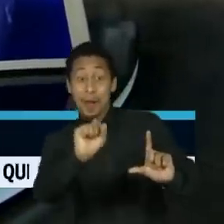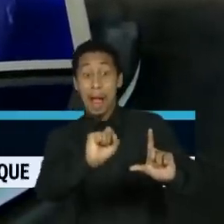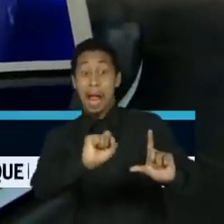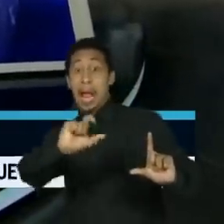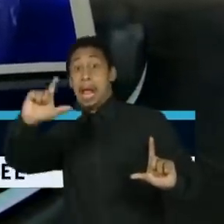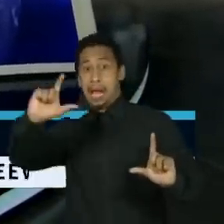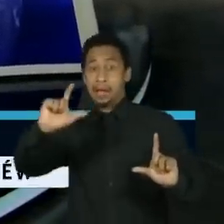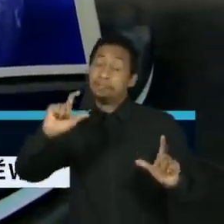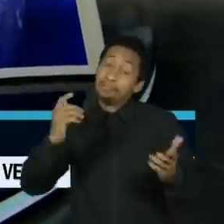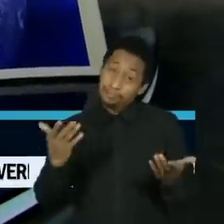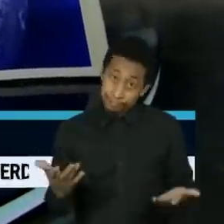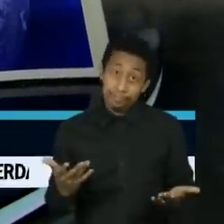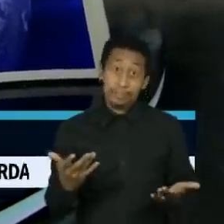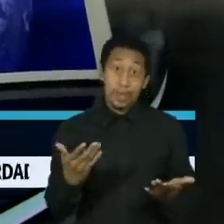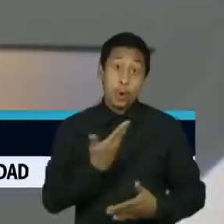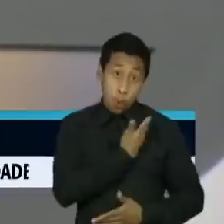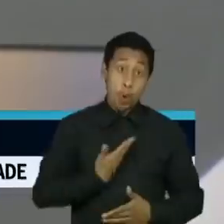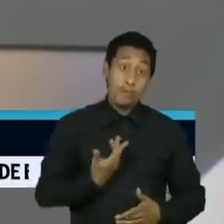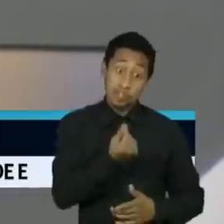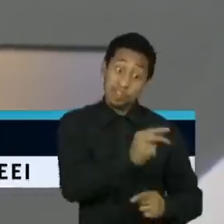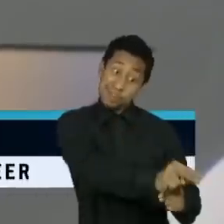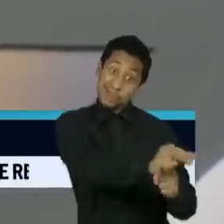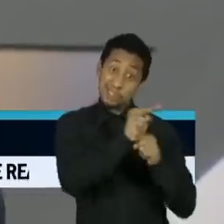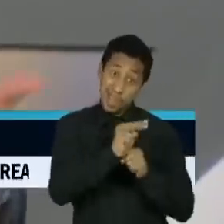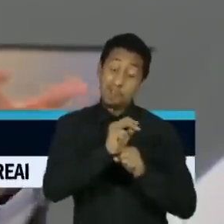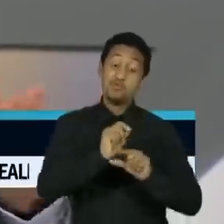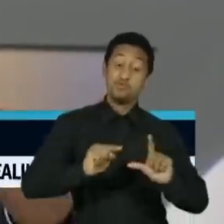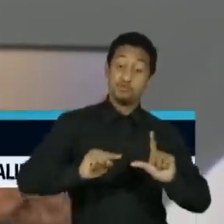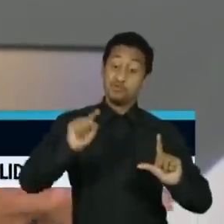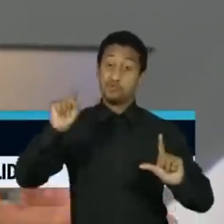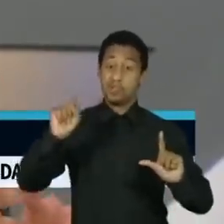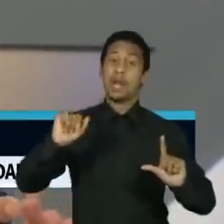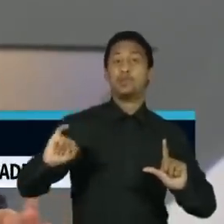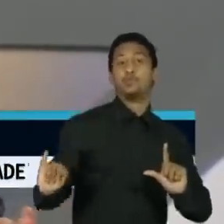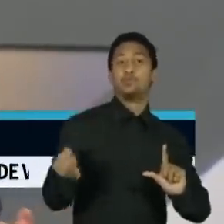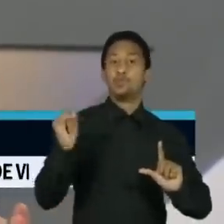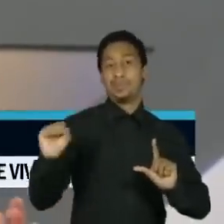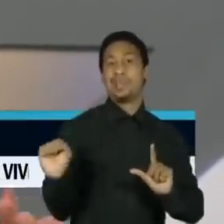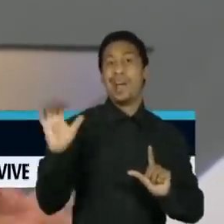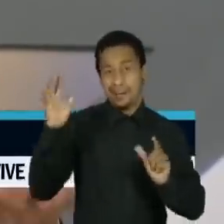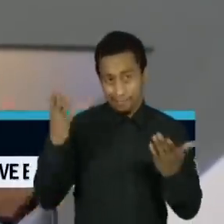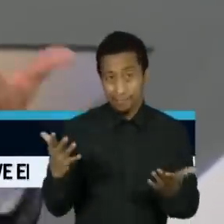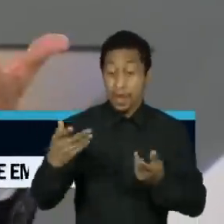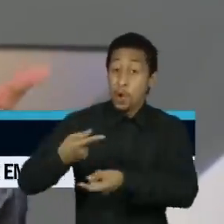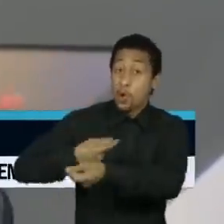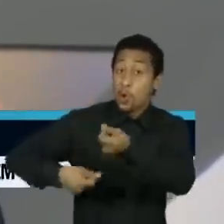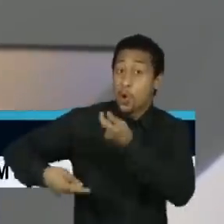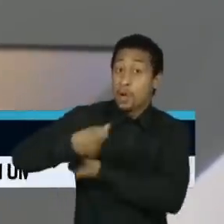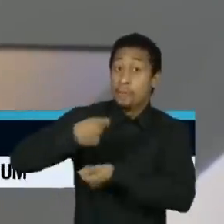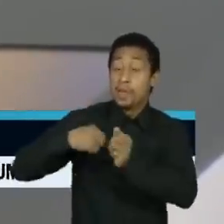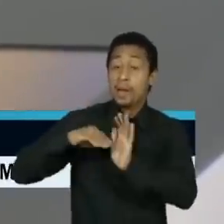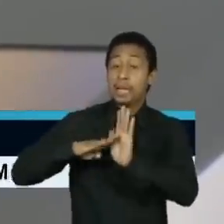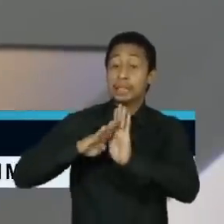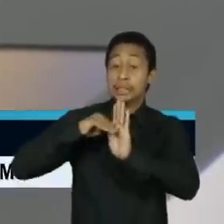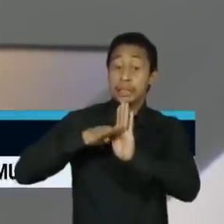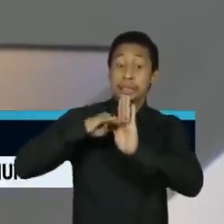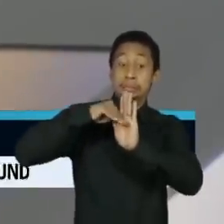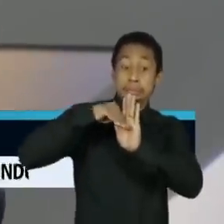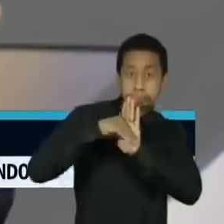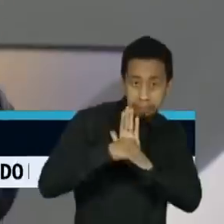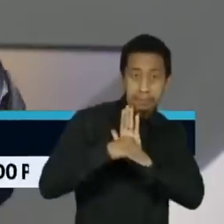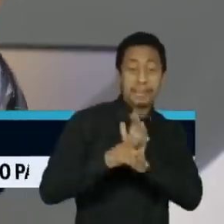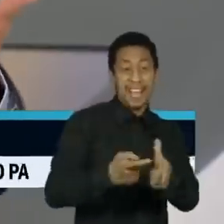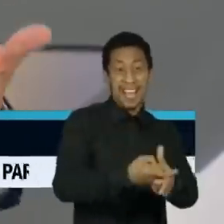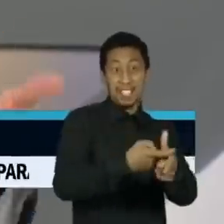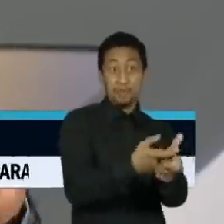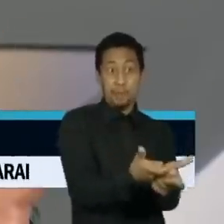tomar emprestado. Sobe a taxa de juros, a economia cresce menos. A dívida cresce mais